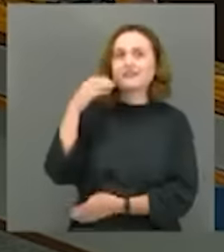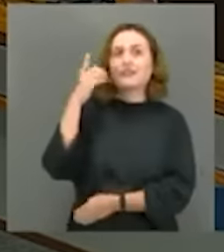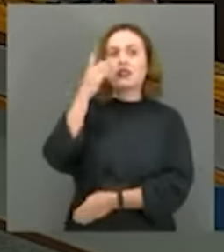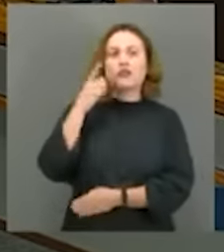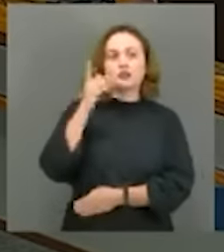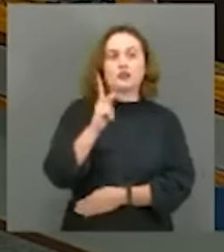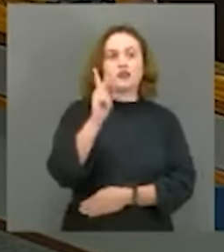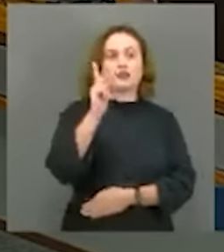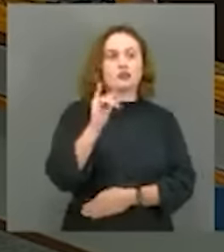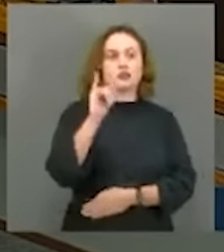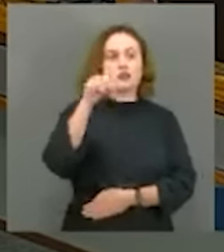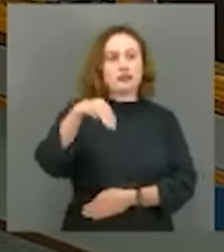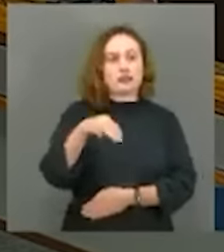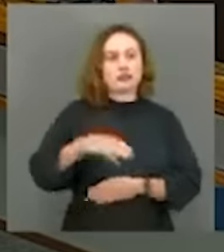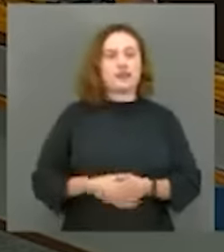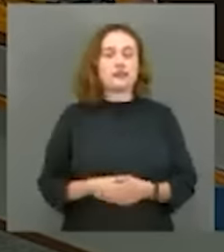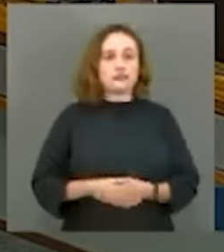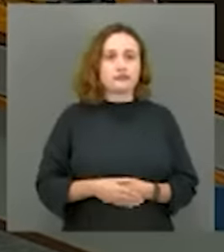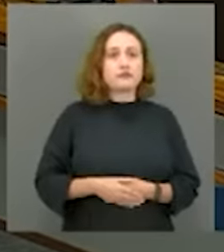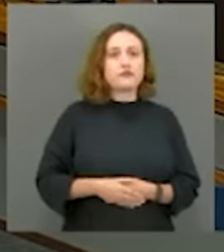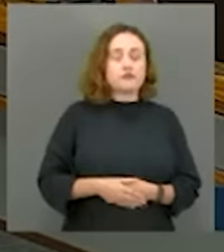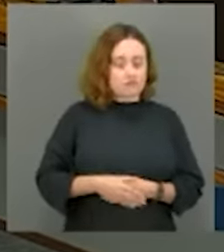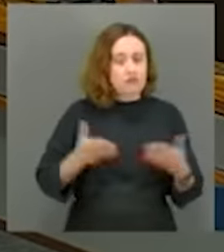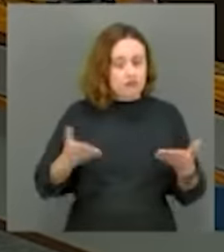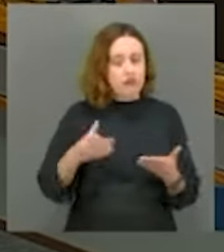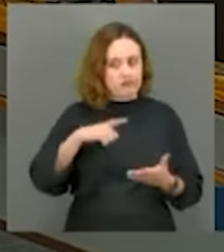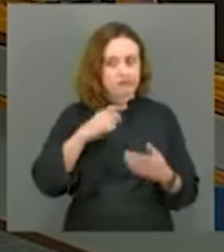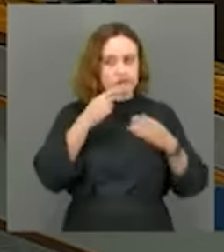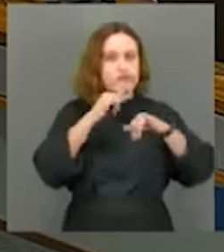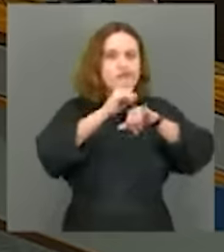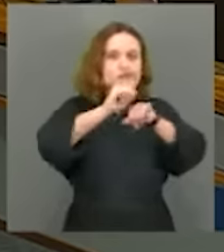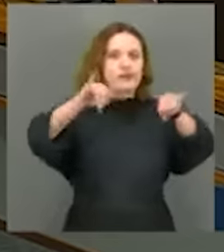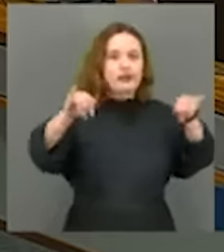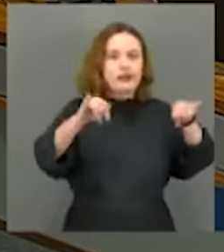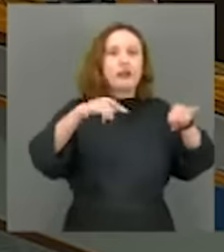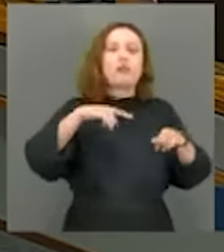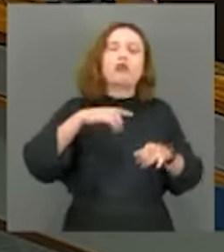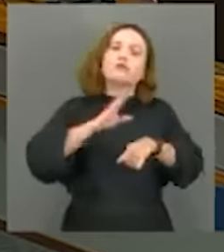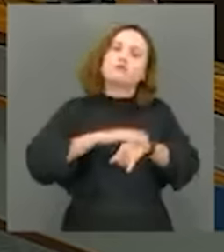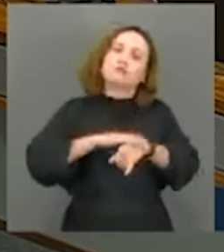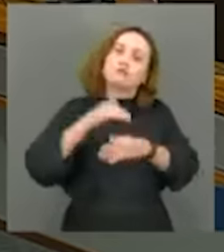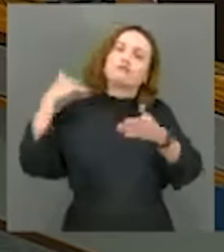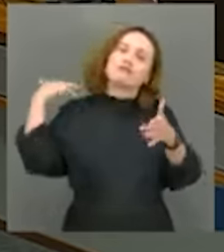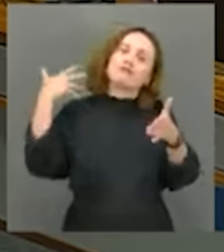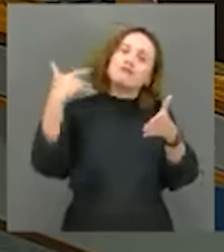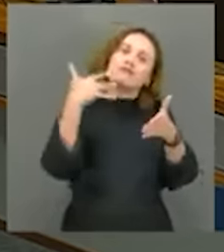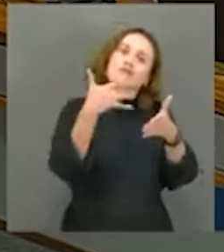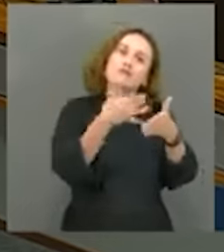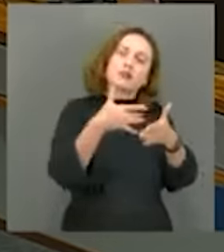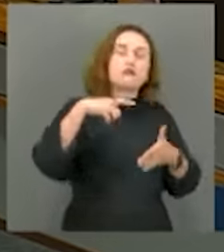e aproveitar e fazer um registro há algum tempo e eu recebo e vários senadores recebem a